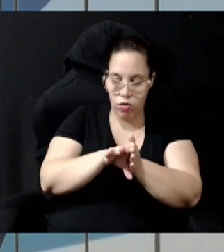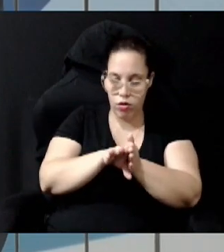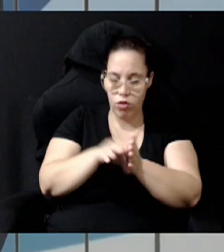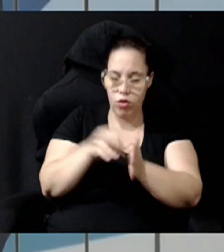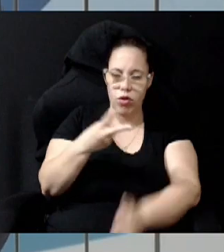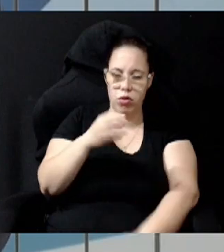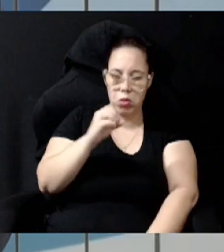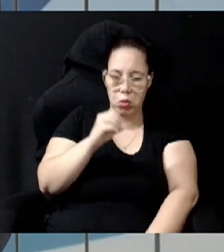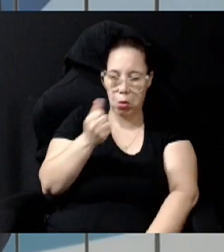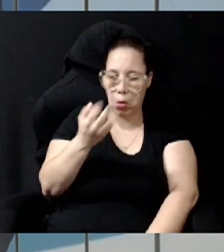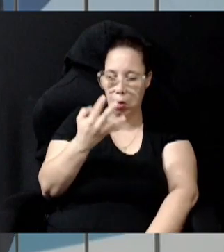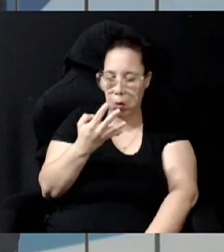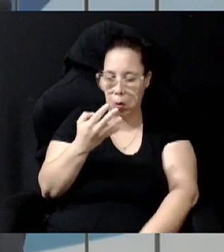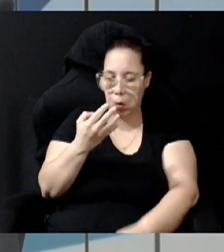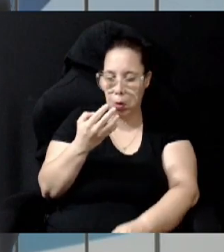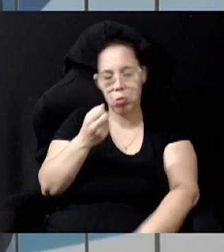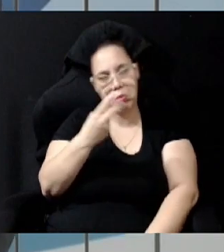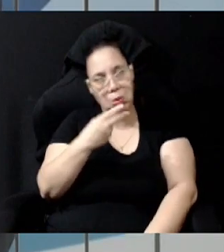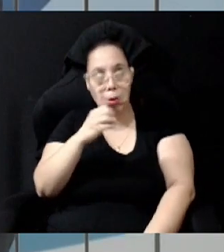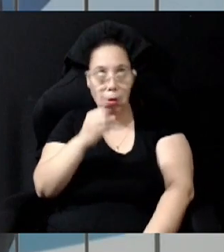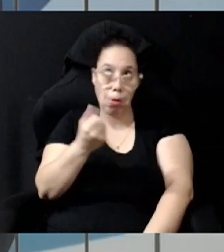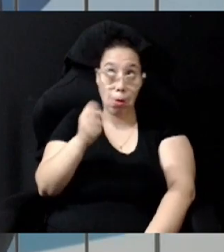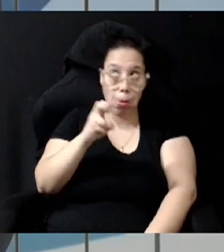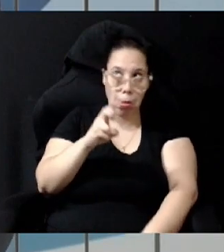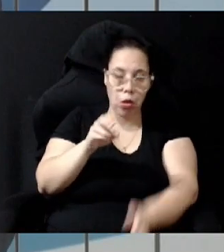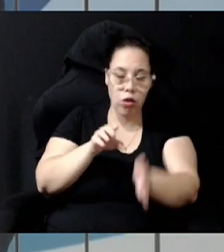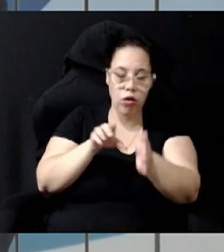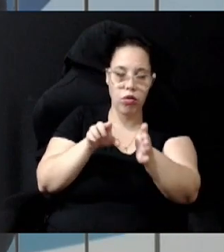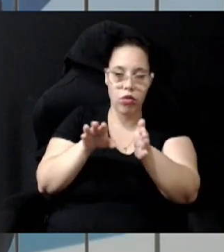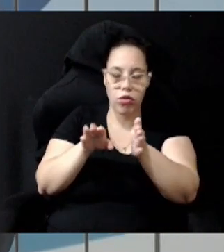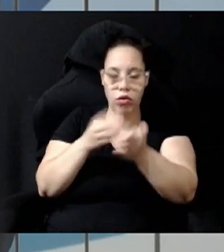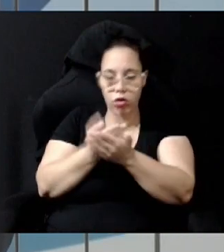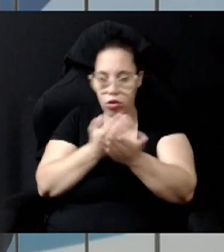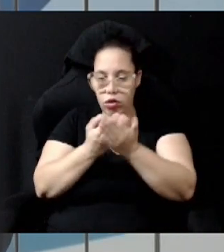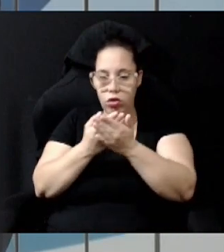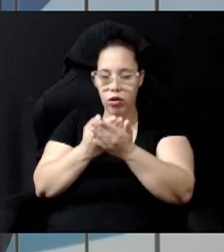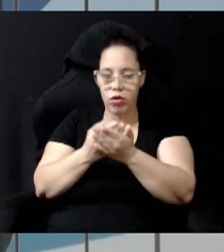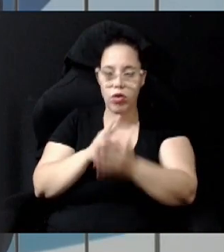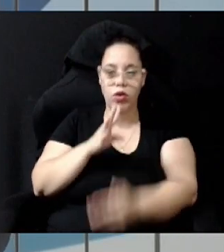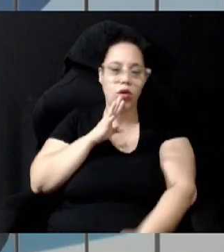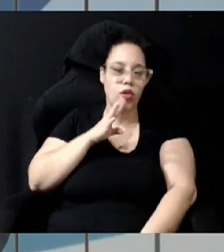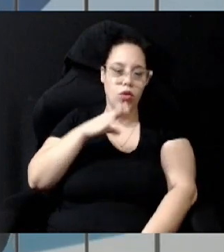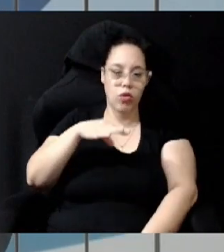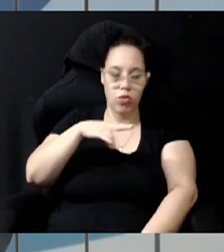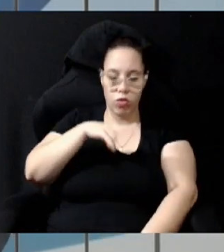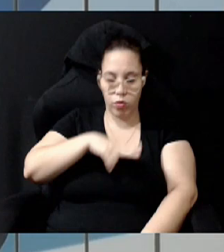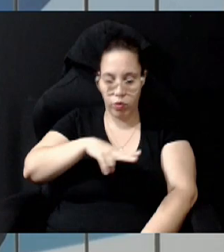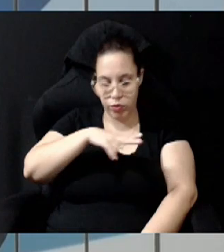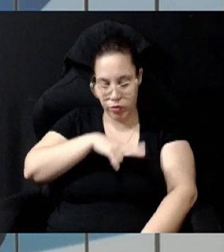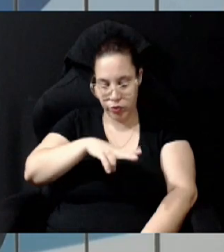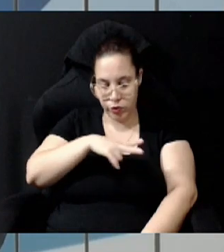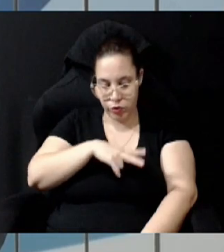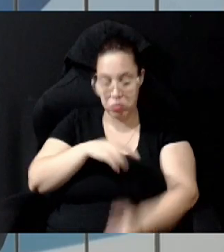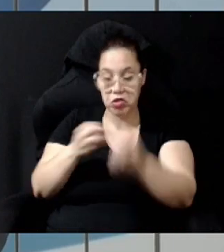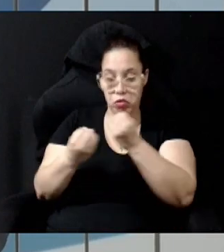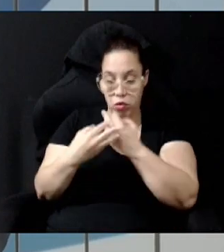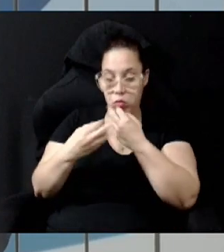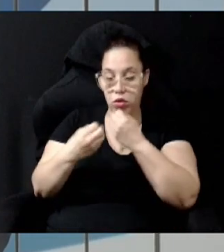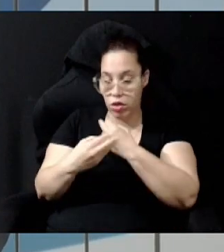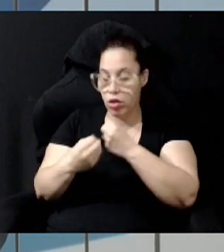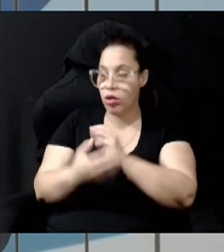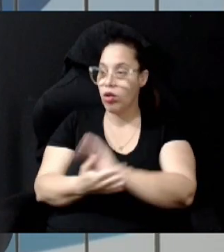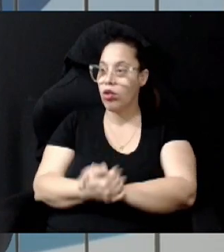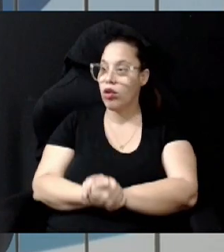estudei muito isso, fui para Portugal, conheci o Boaventura lá, tive algumas aulas com ele